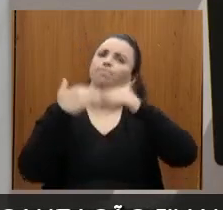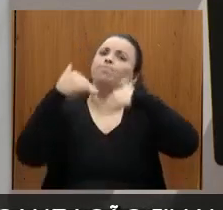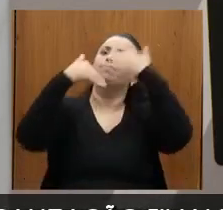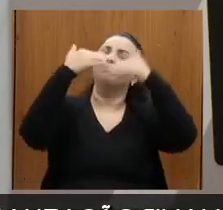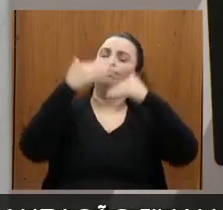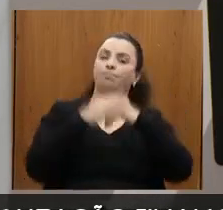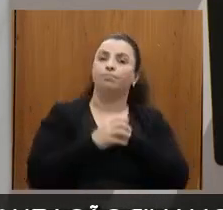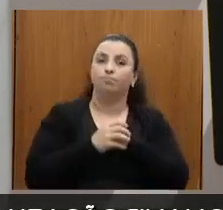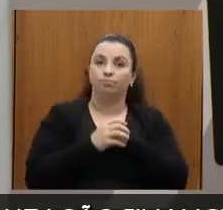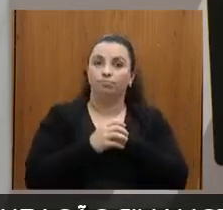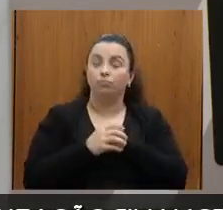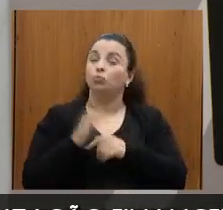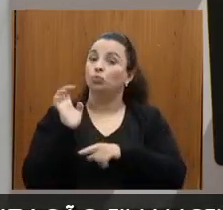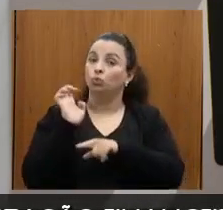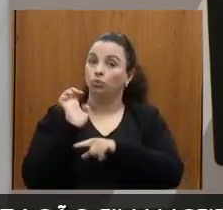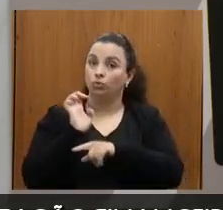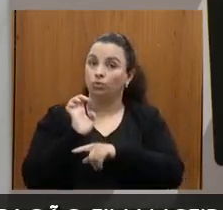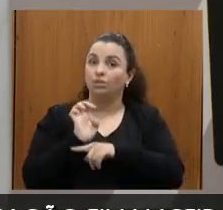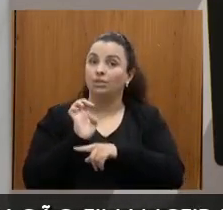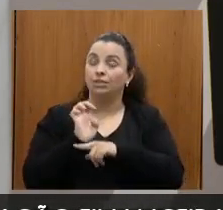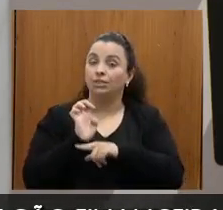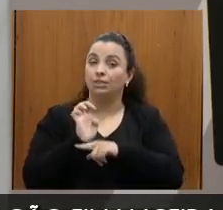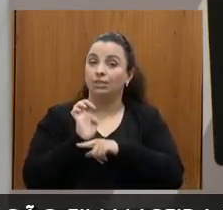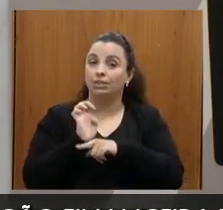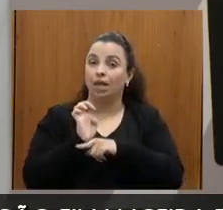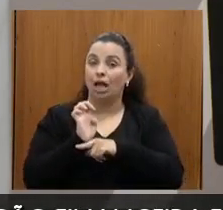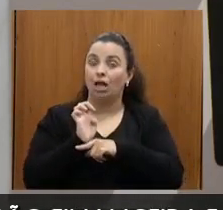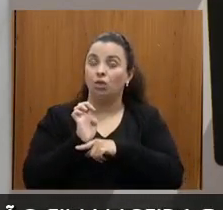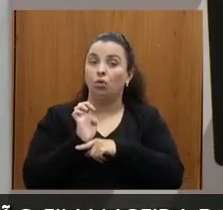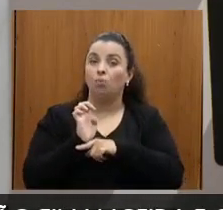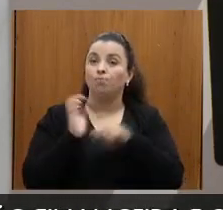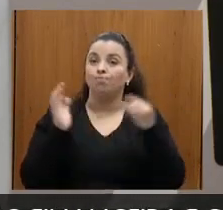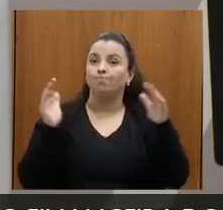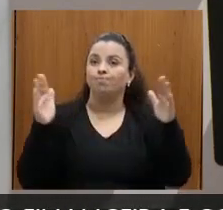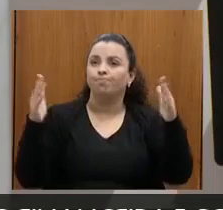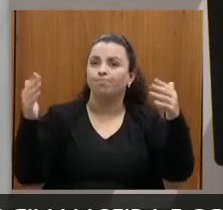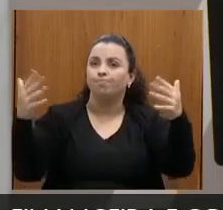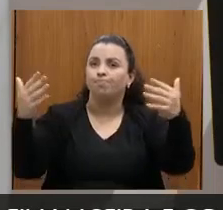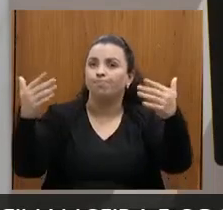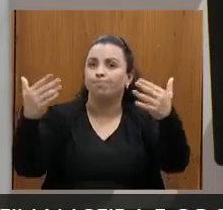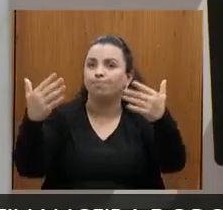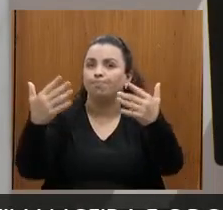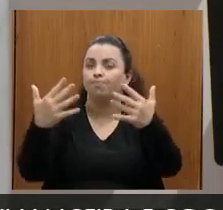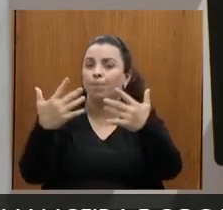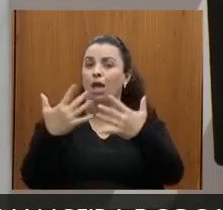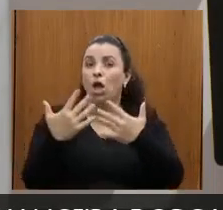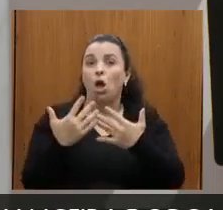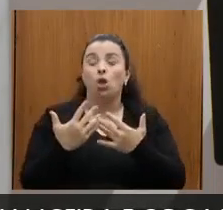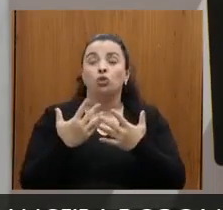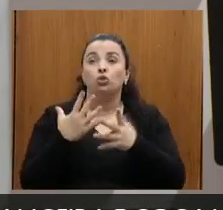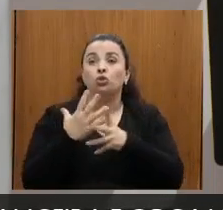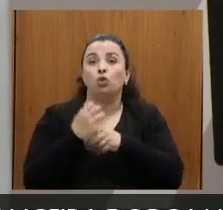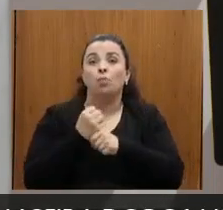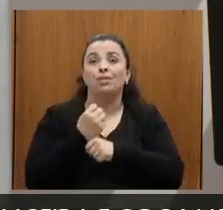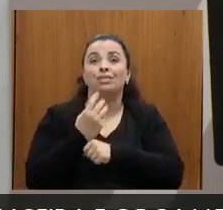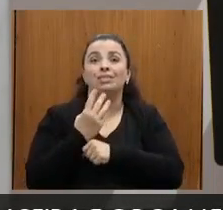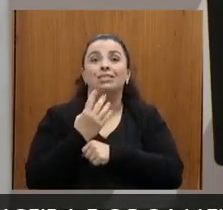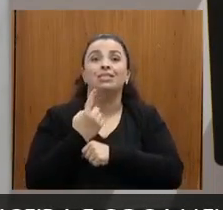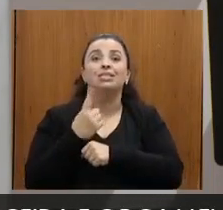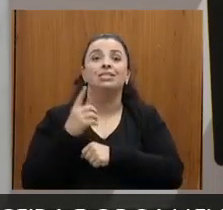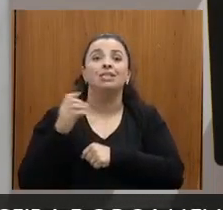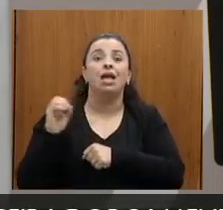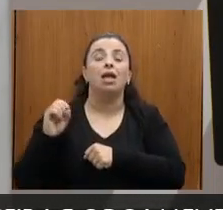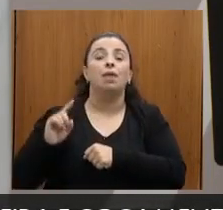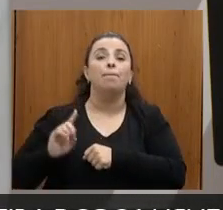atraiu mais de 100 bilhões em investimentos. Então, é muito importante que nós tenhamos